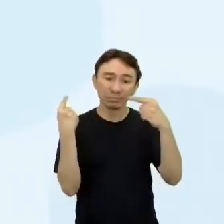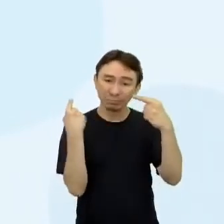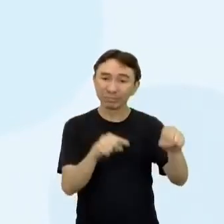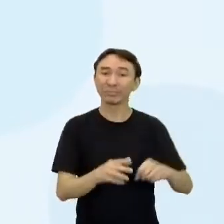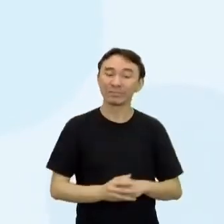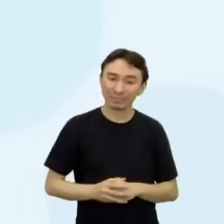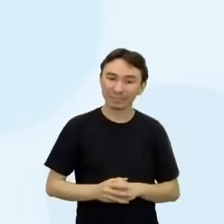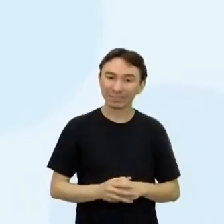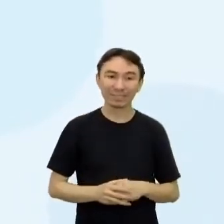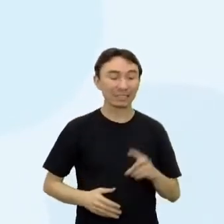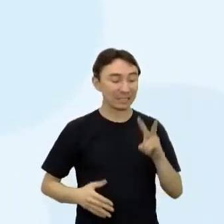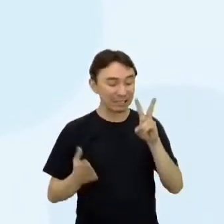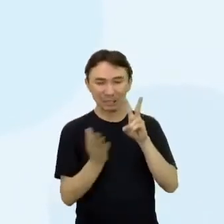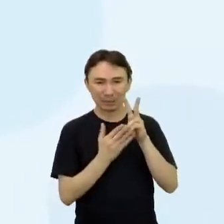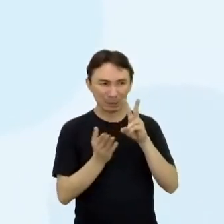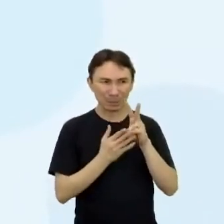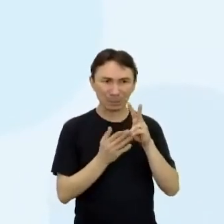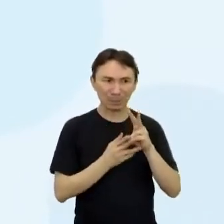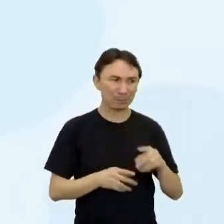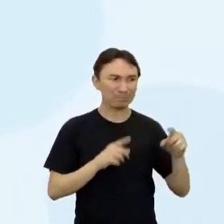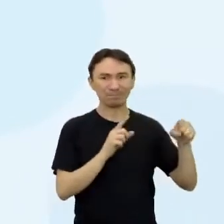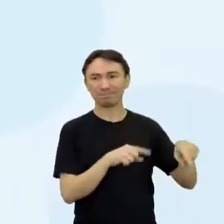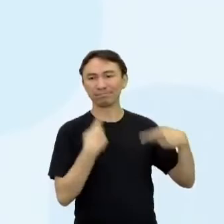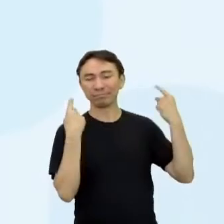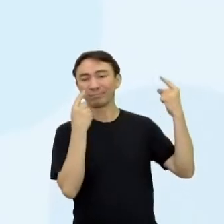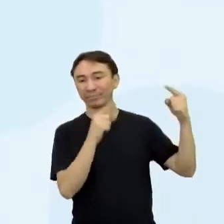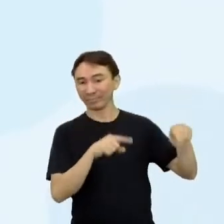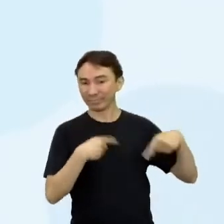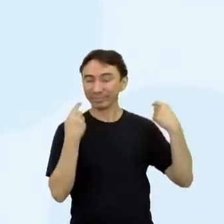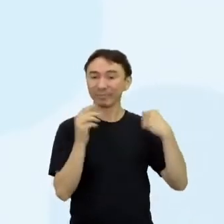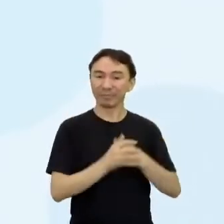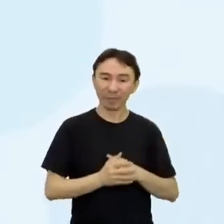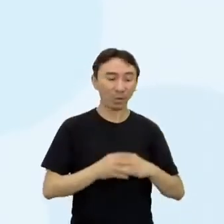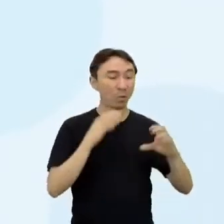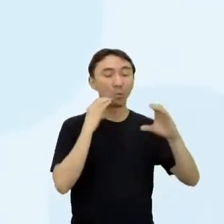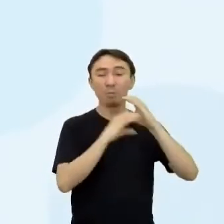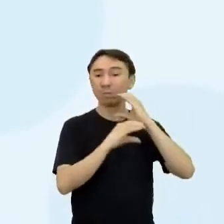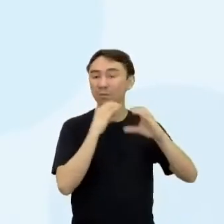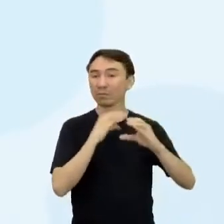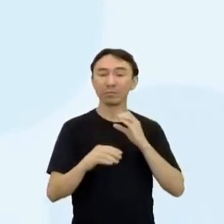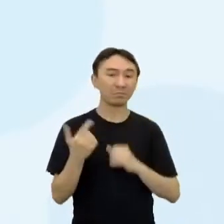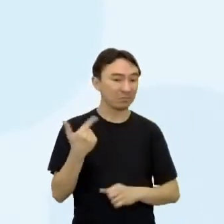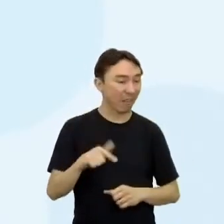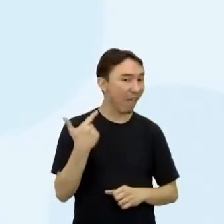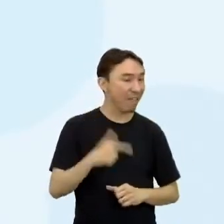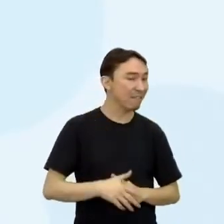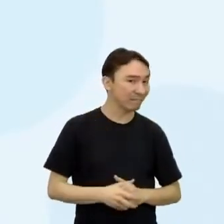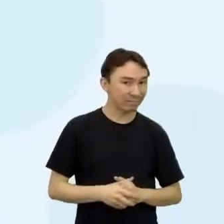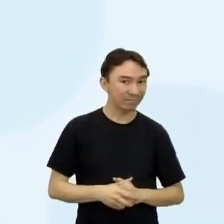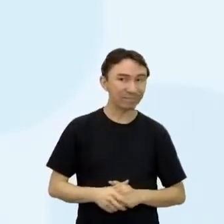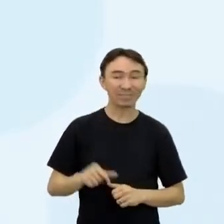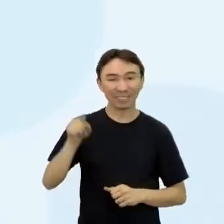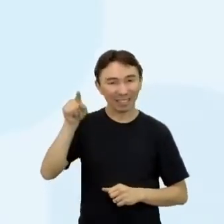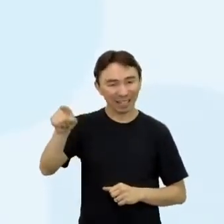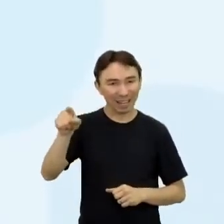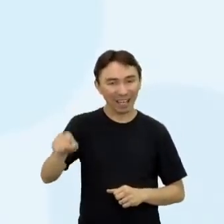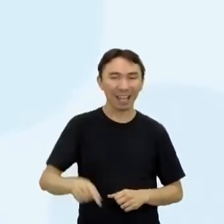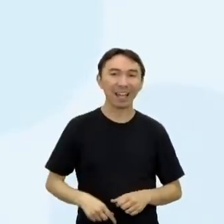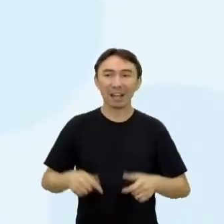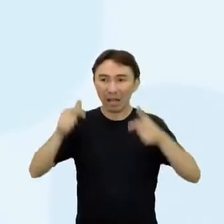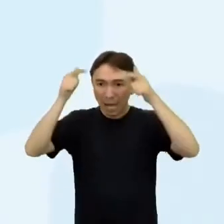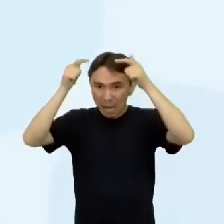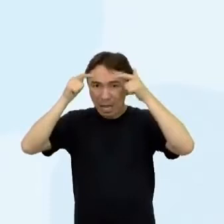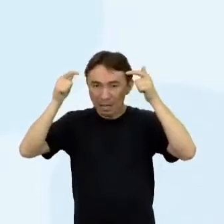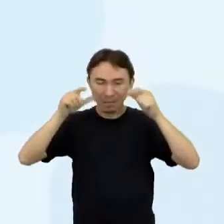de comunicação entre as colônias, falsa autonomia. O rei português exercia rígido controle